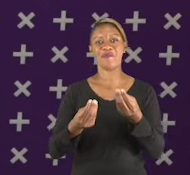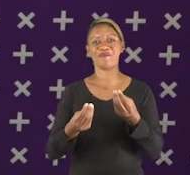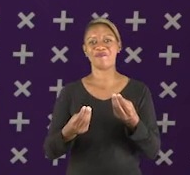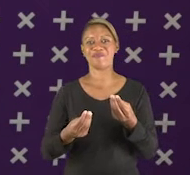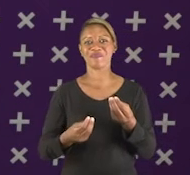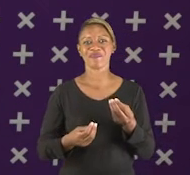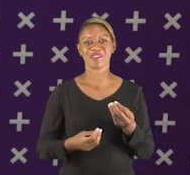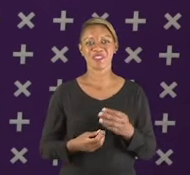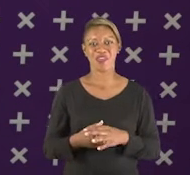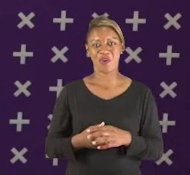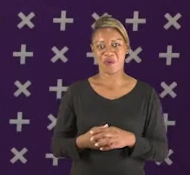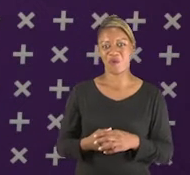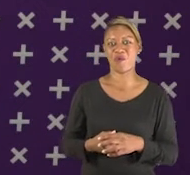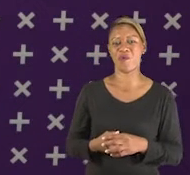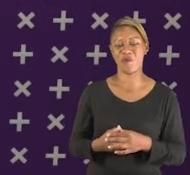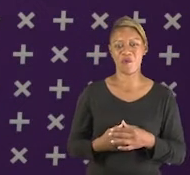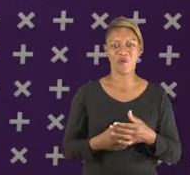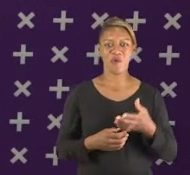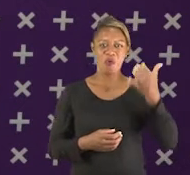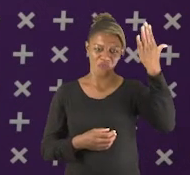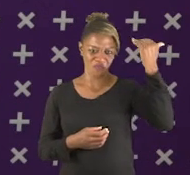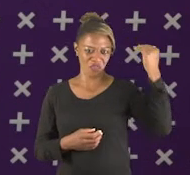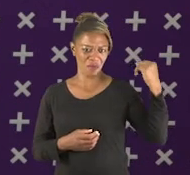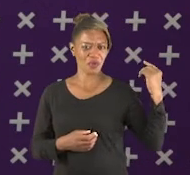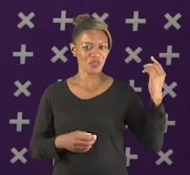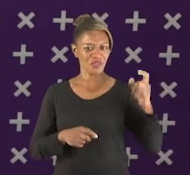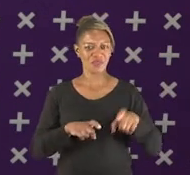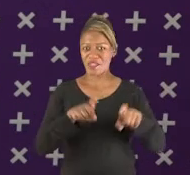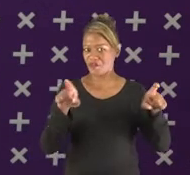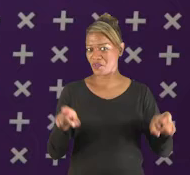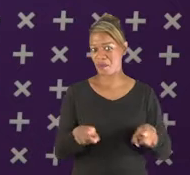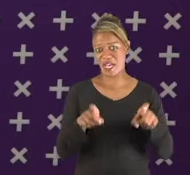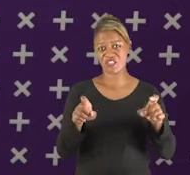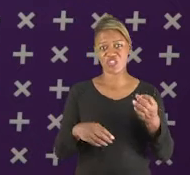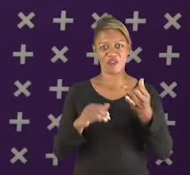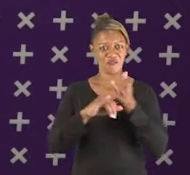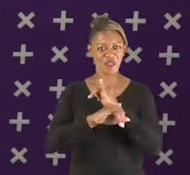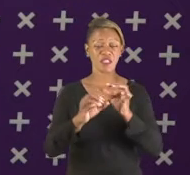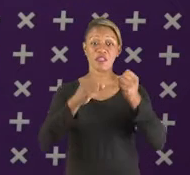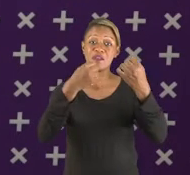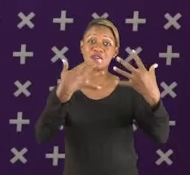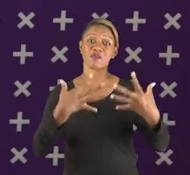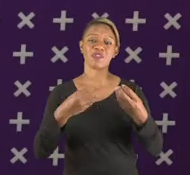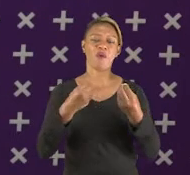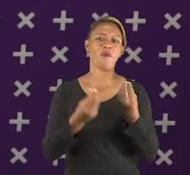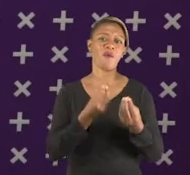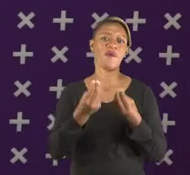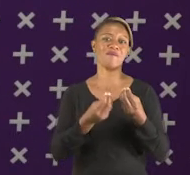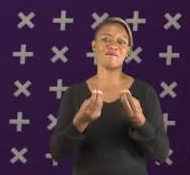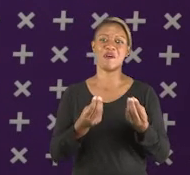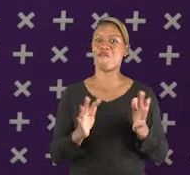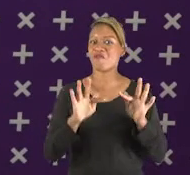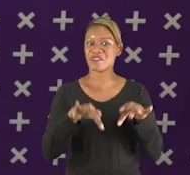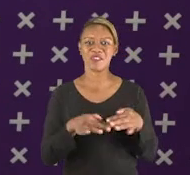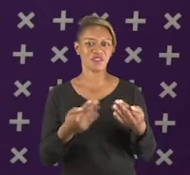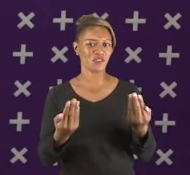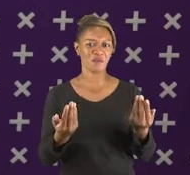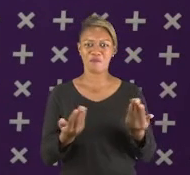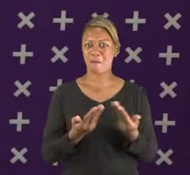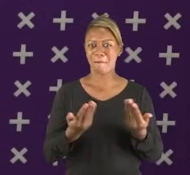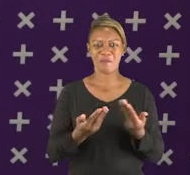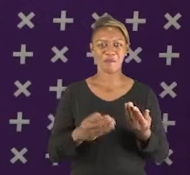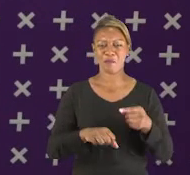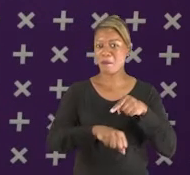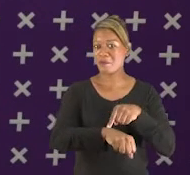vezes não é o que se deu o que se sente é como funciona então explica para gente como que a gente chegou nesse momento dessa